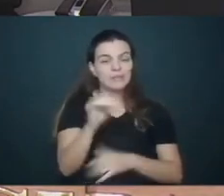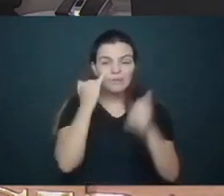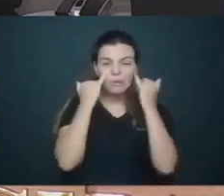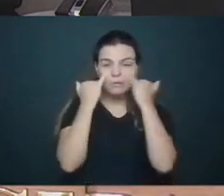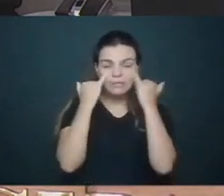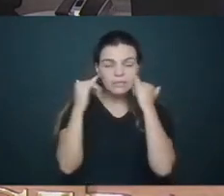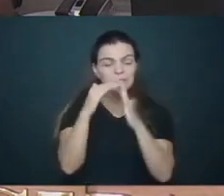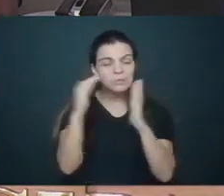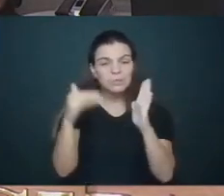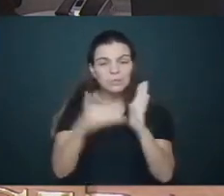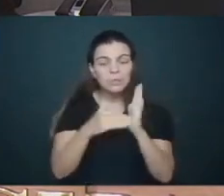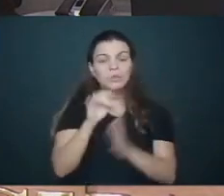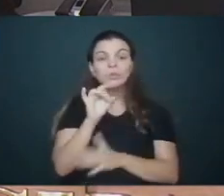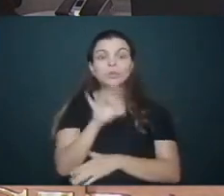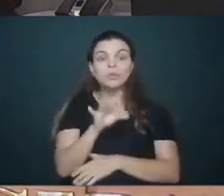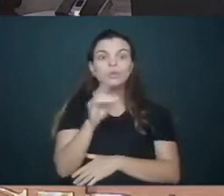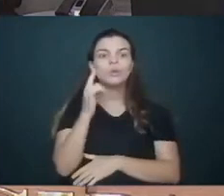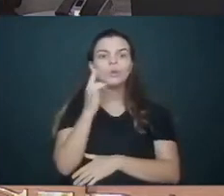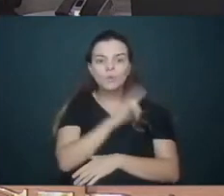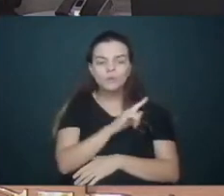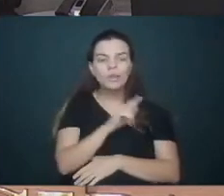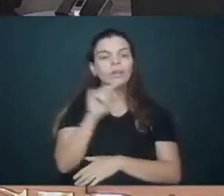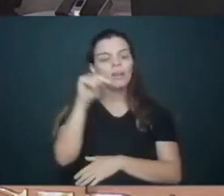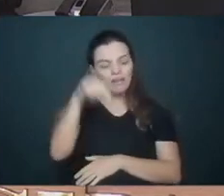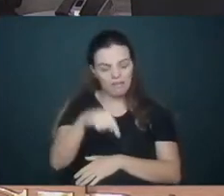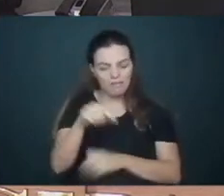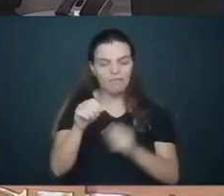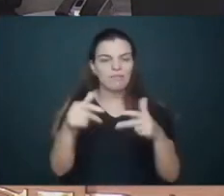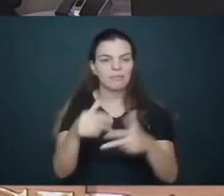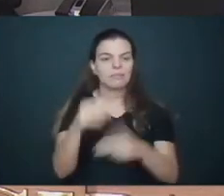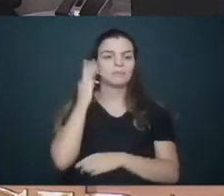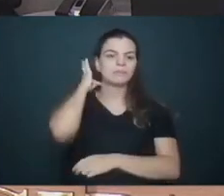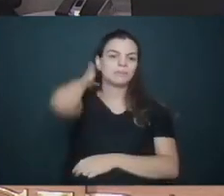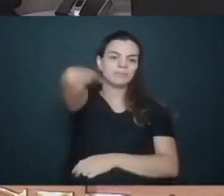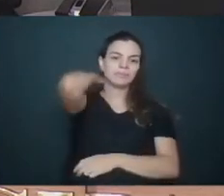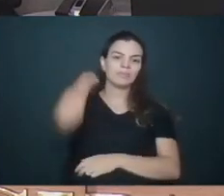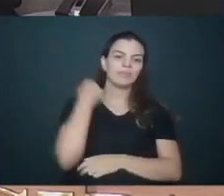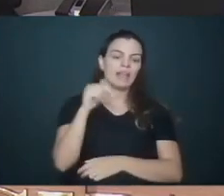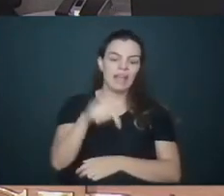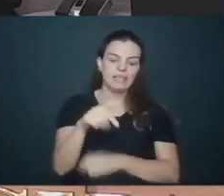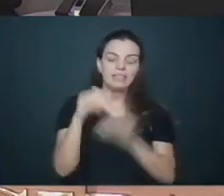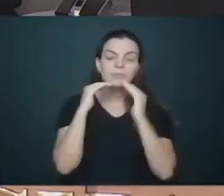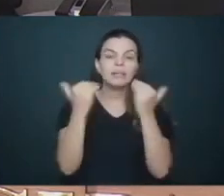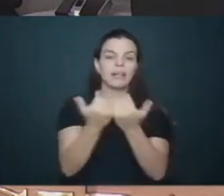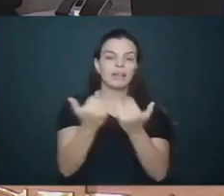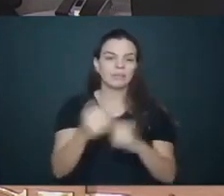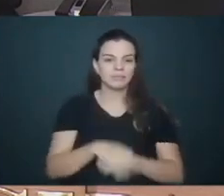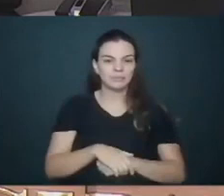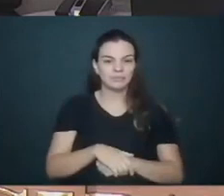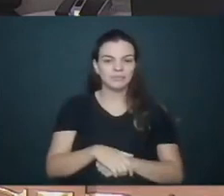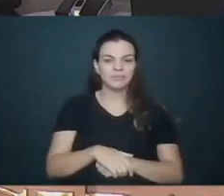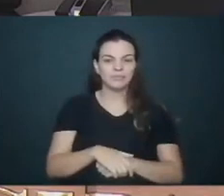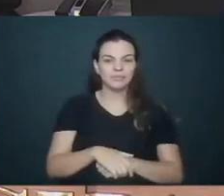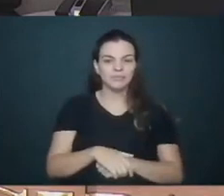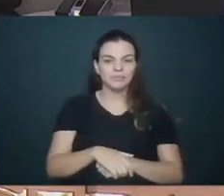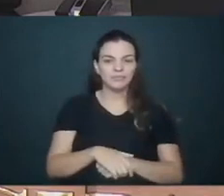assunto, só se resolve aqui, aqui nesse plenário. Muito bem, então,